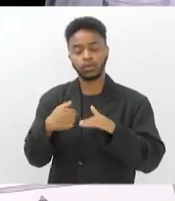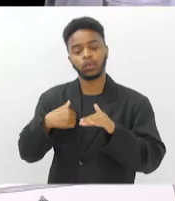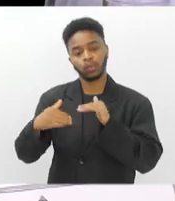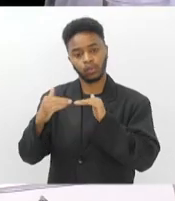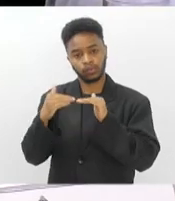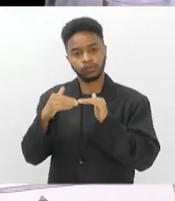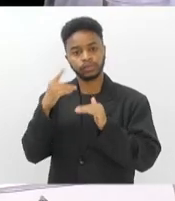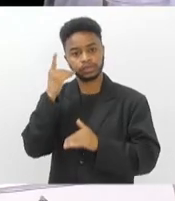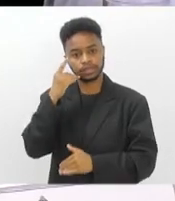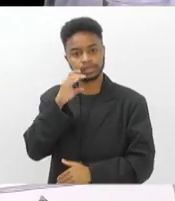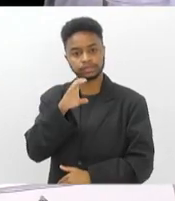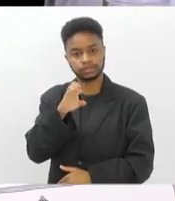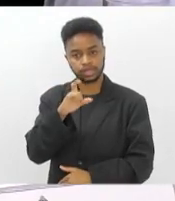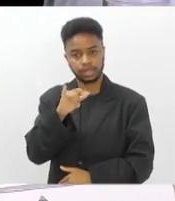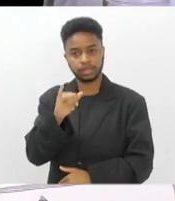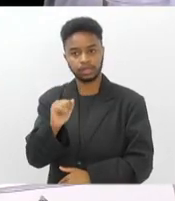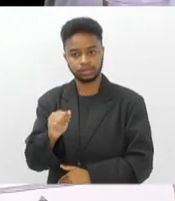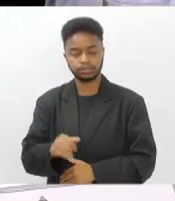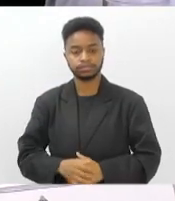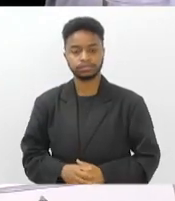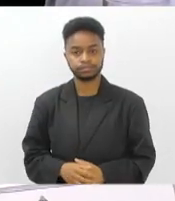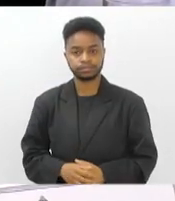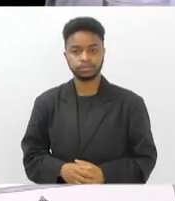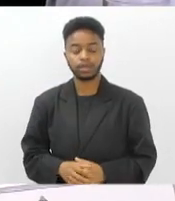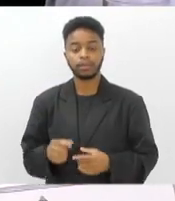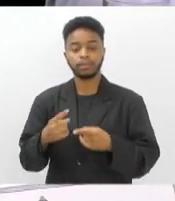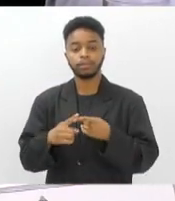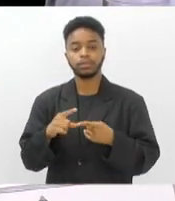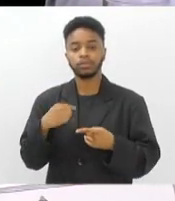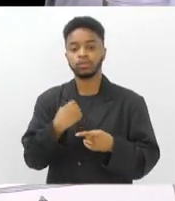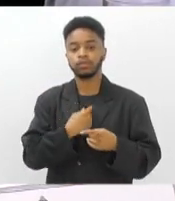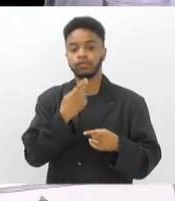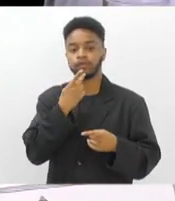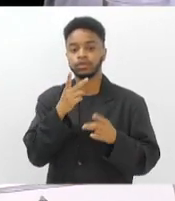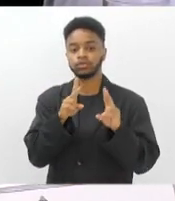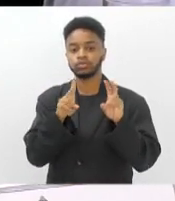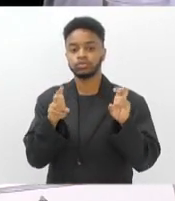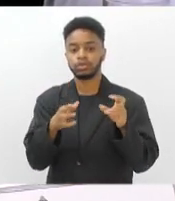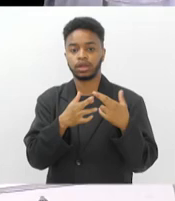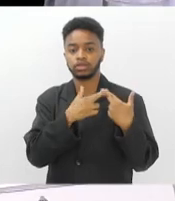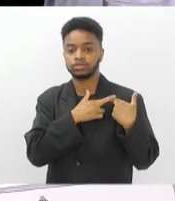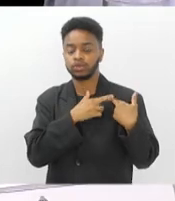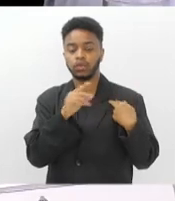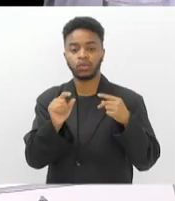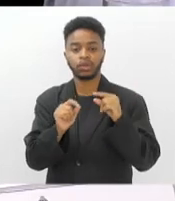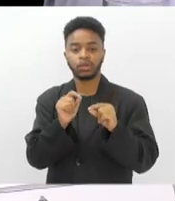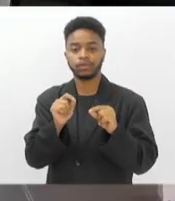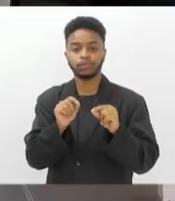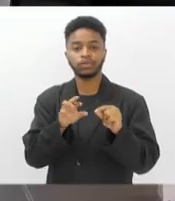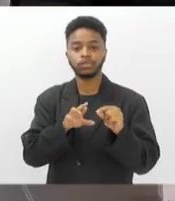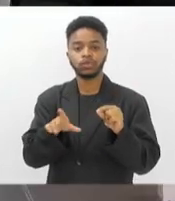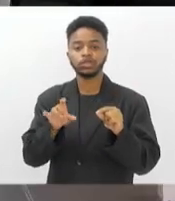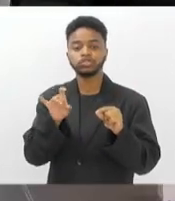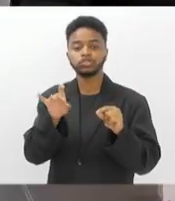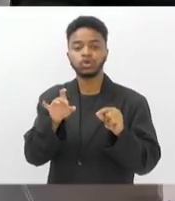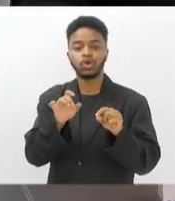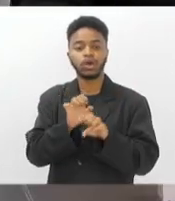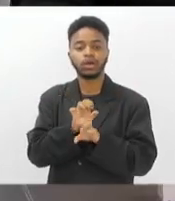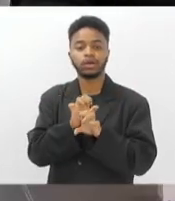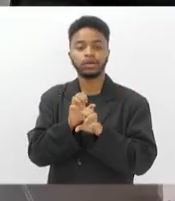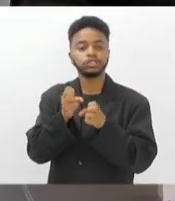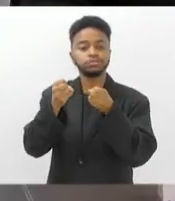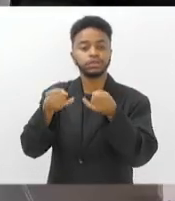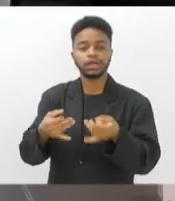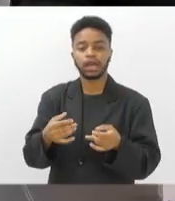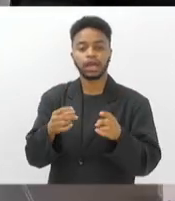Célia e digo isso é assim quando a gente fala de responsabilidade vai muito além do que só prestar esclarecimentos nós